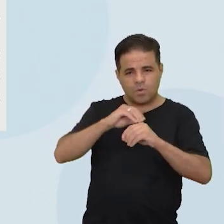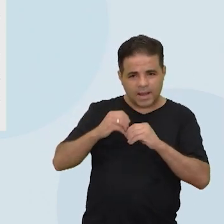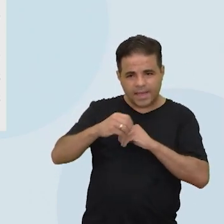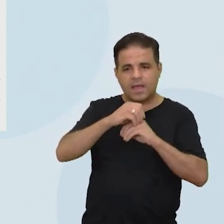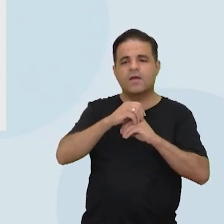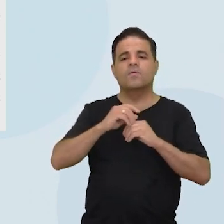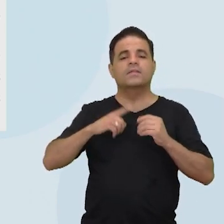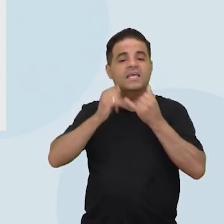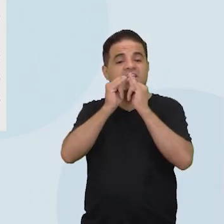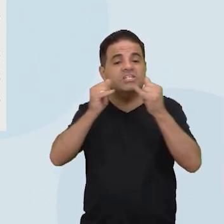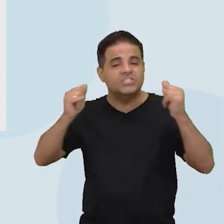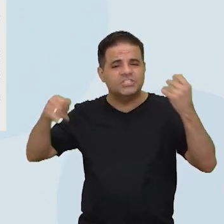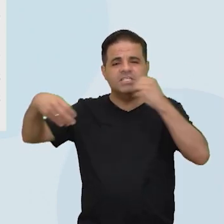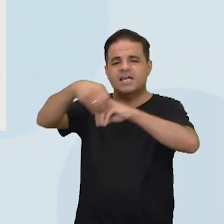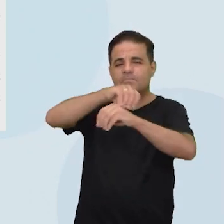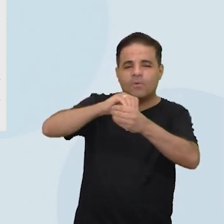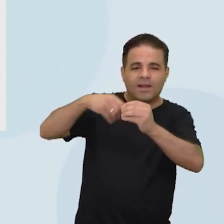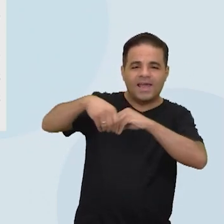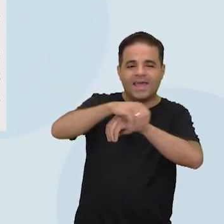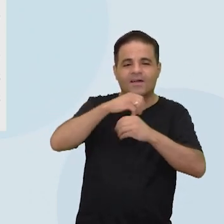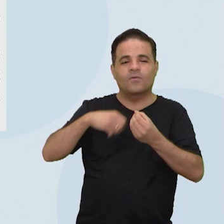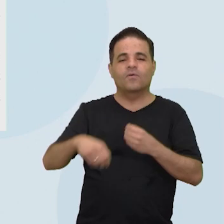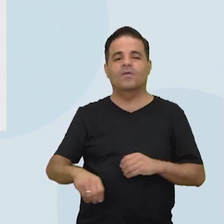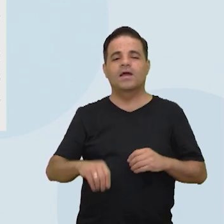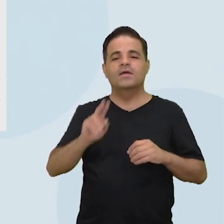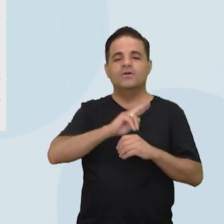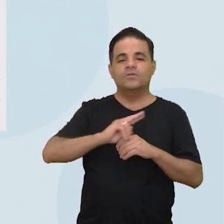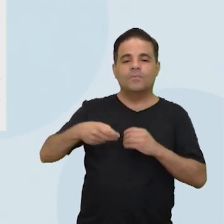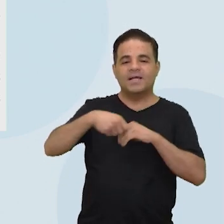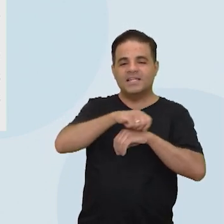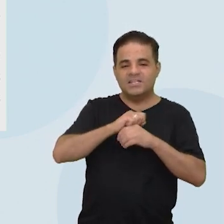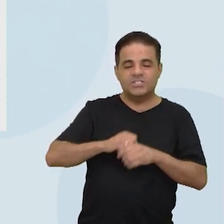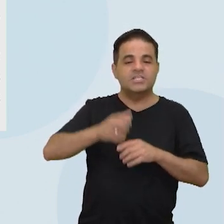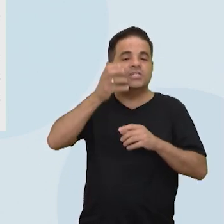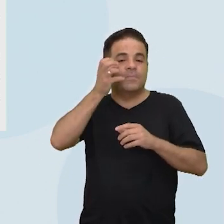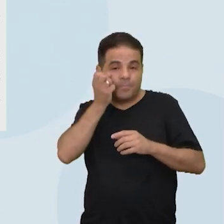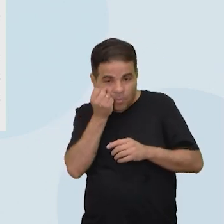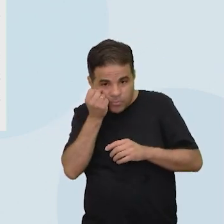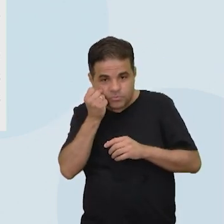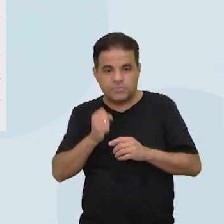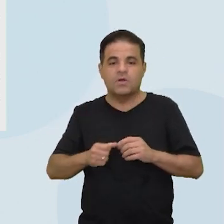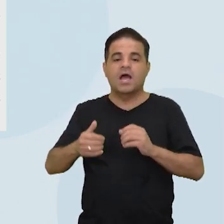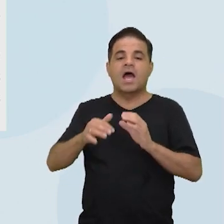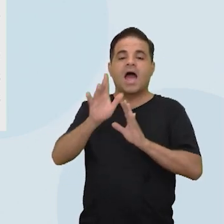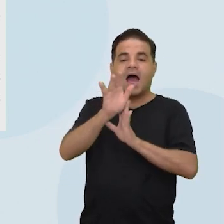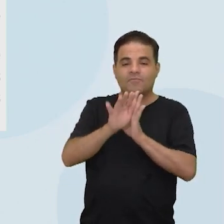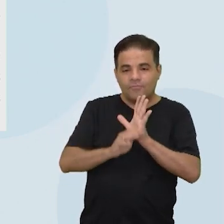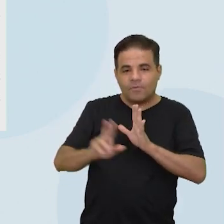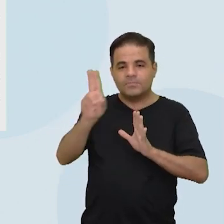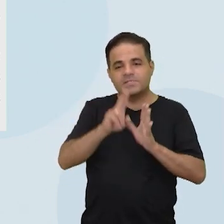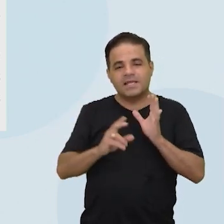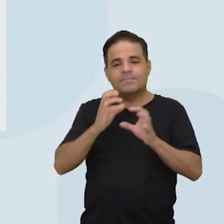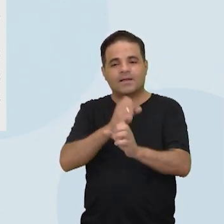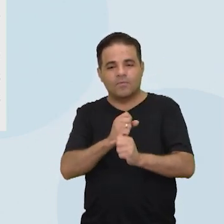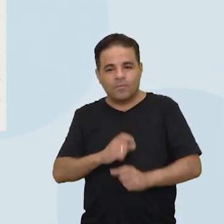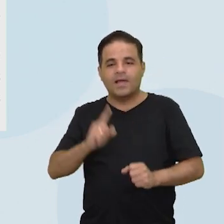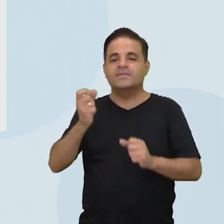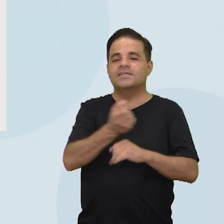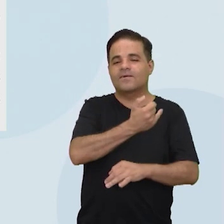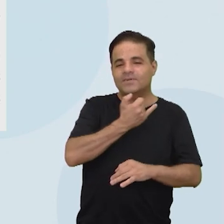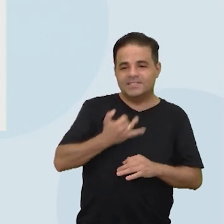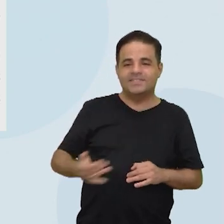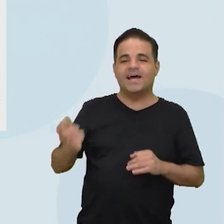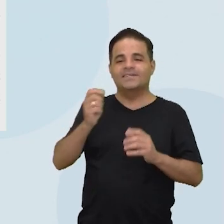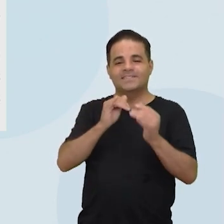de energia, que é chamada energia de repouso. A forma mais usada aí para calcular isso é o MC²,